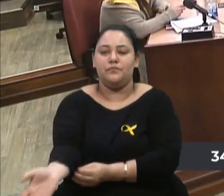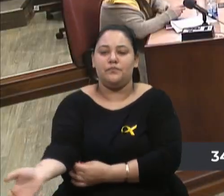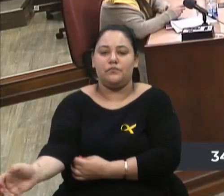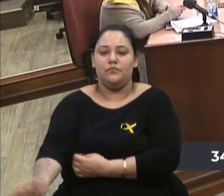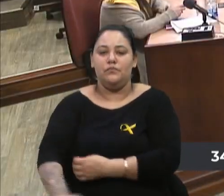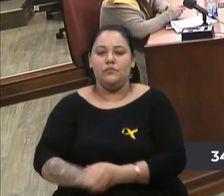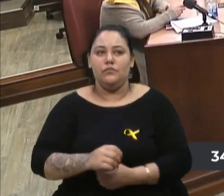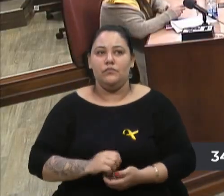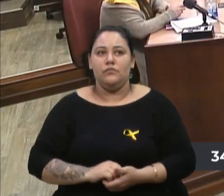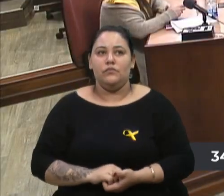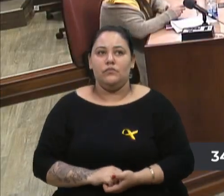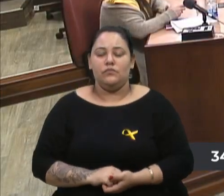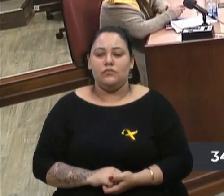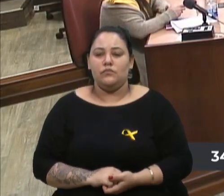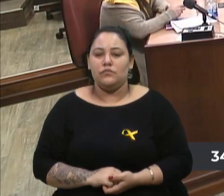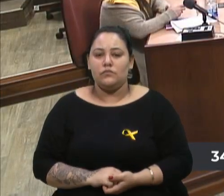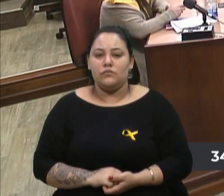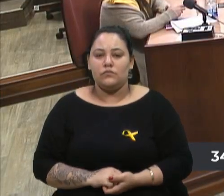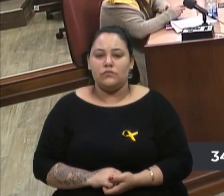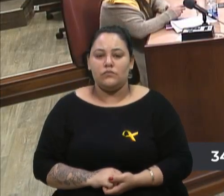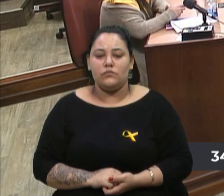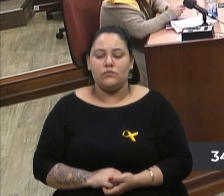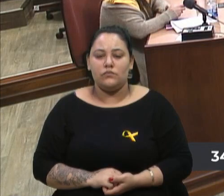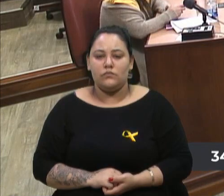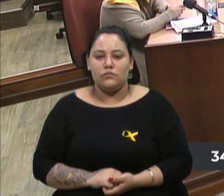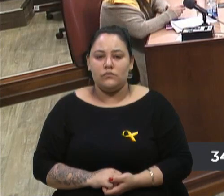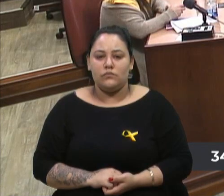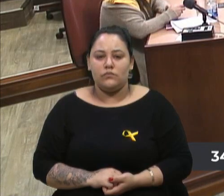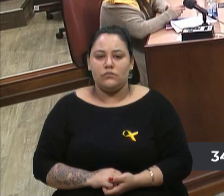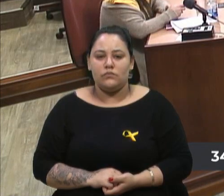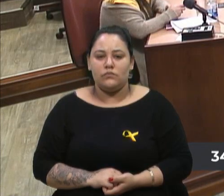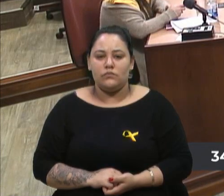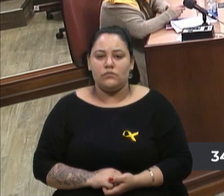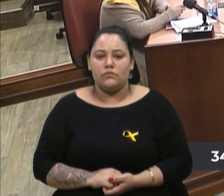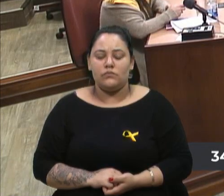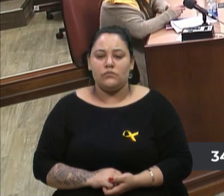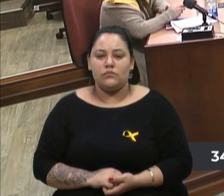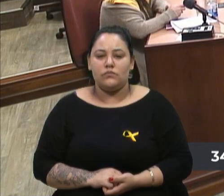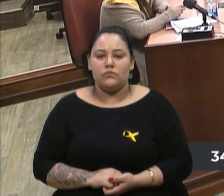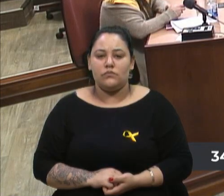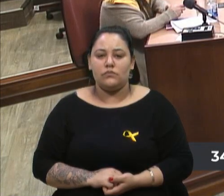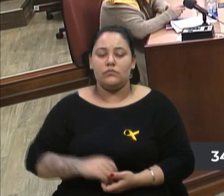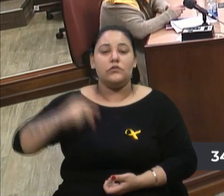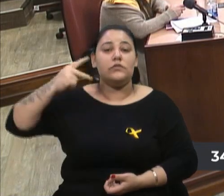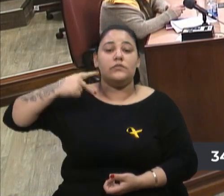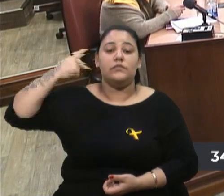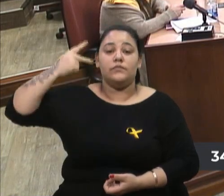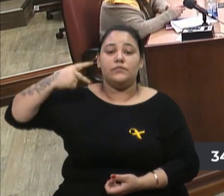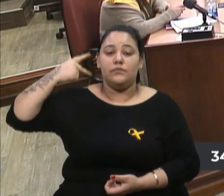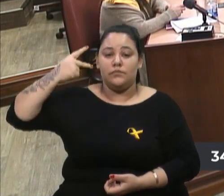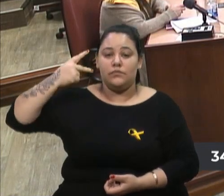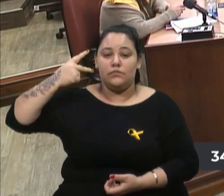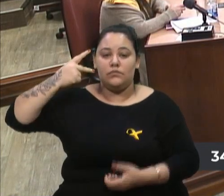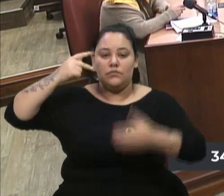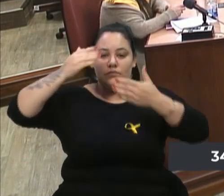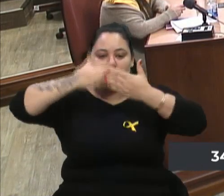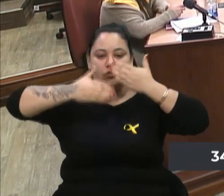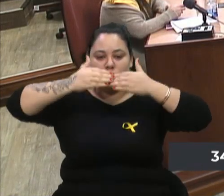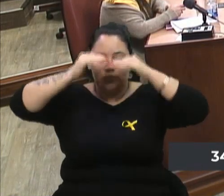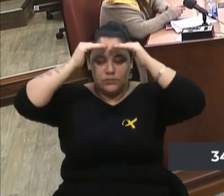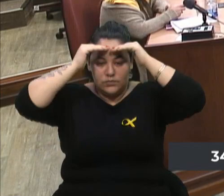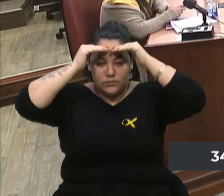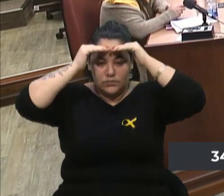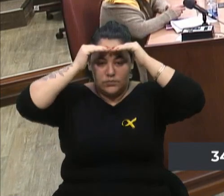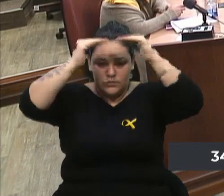Pediu a palavra? Não, eu pedi também a parte, só está muito alto o microfone. Vereador, com todo o respeito que eu tenho pelo